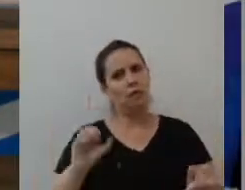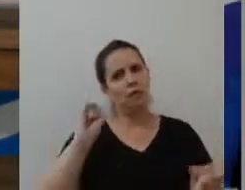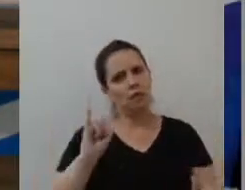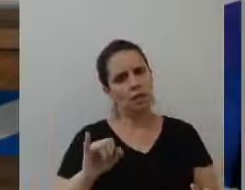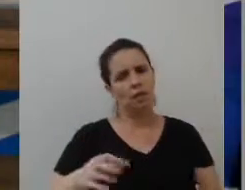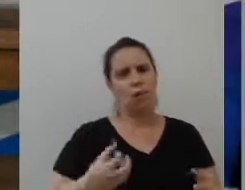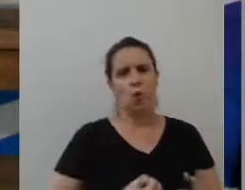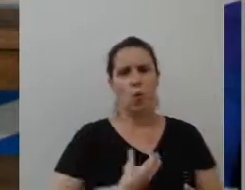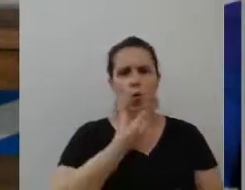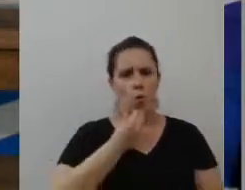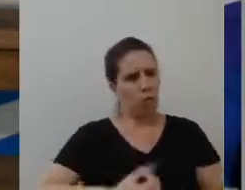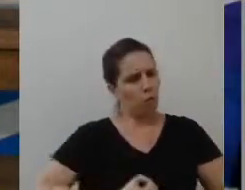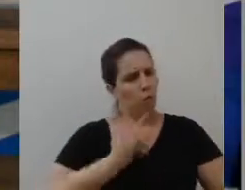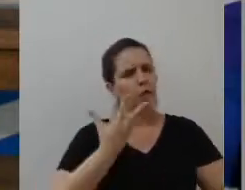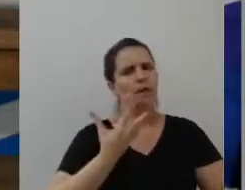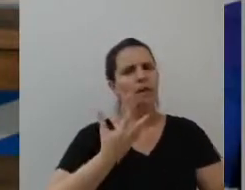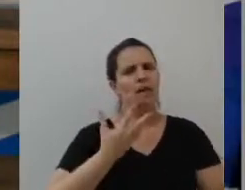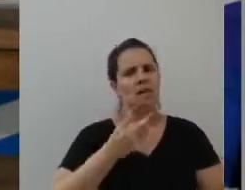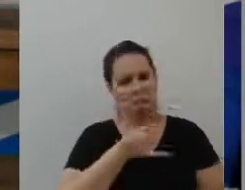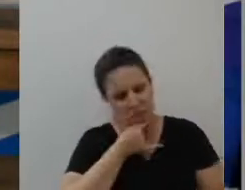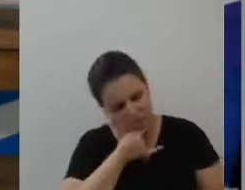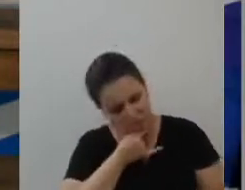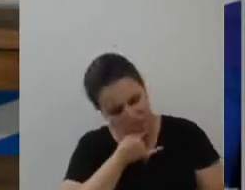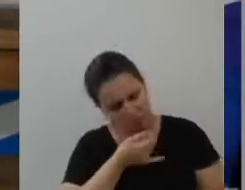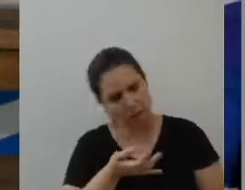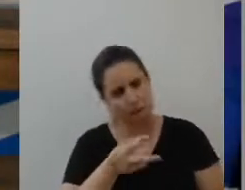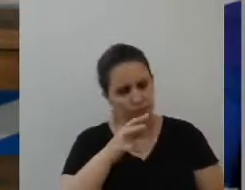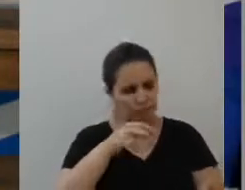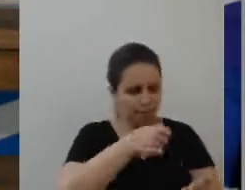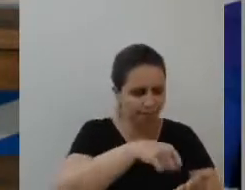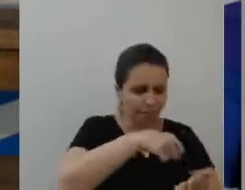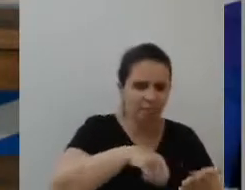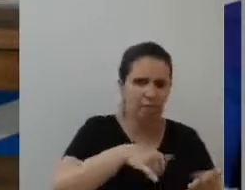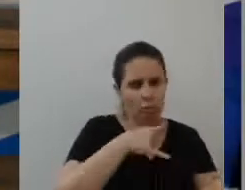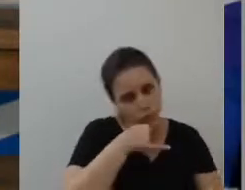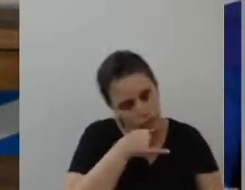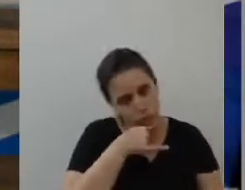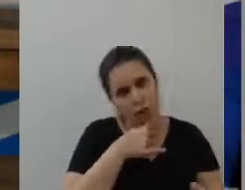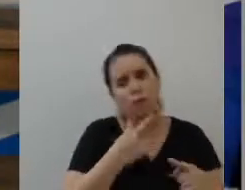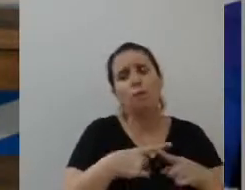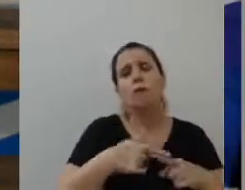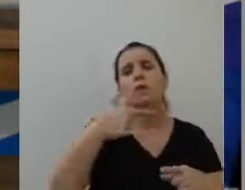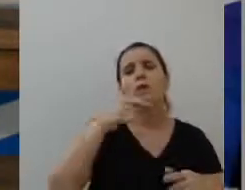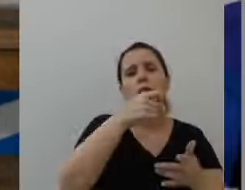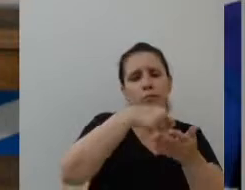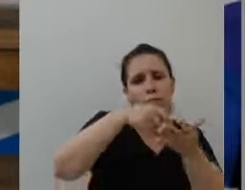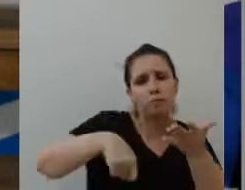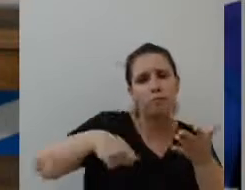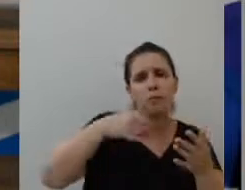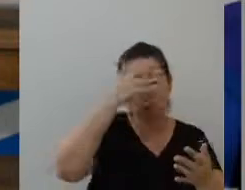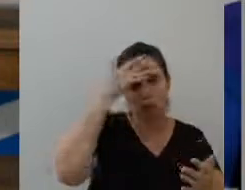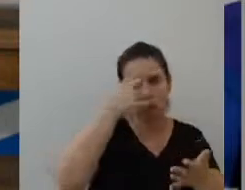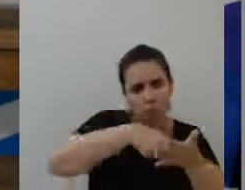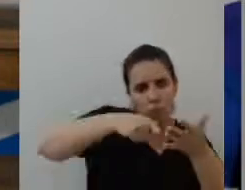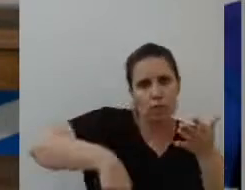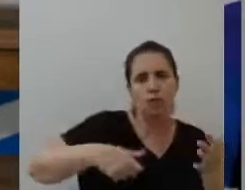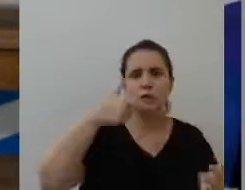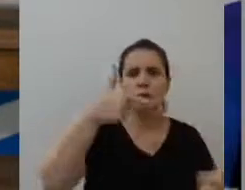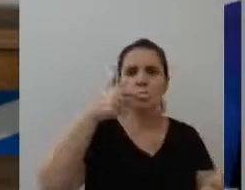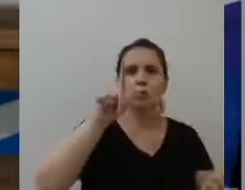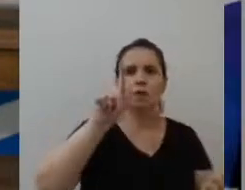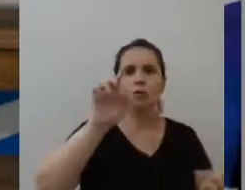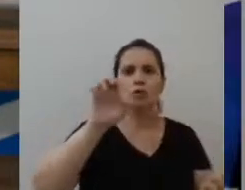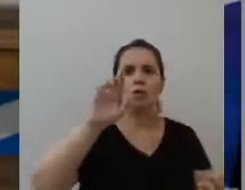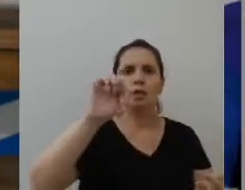esse universo também faz parte do texto. Deixa eu dar um exemplo. Por que os autores da segunda geração do romantismo, por exemplo, o Álvares